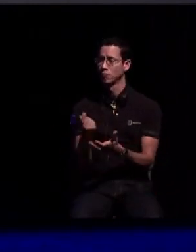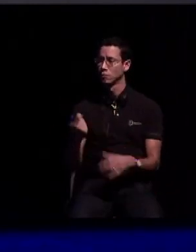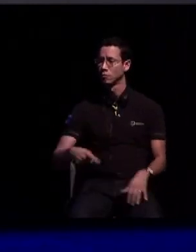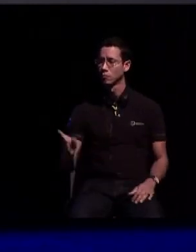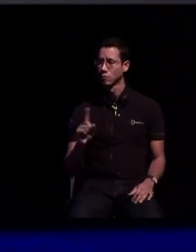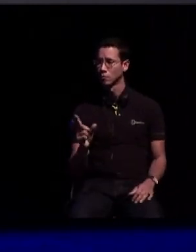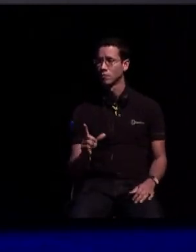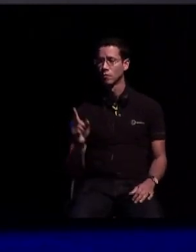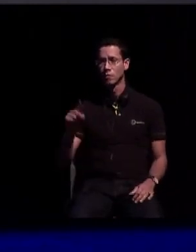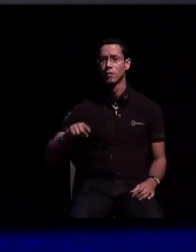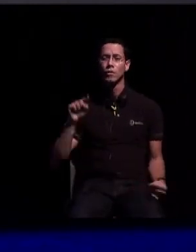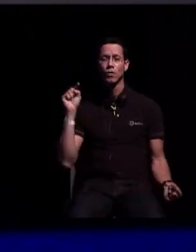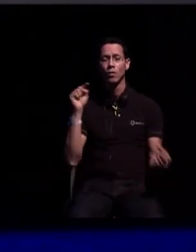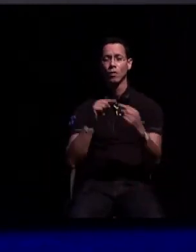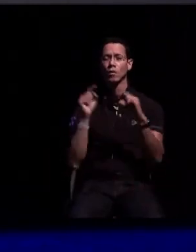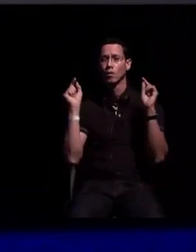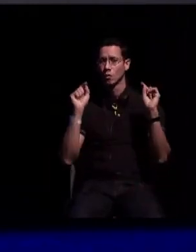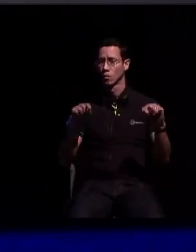muito mais a ver com,